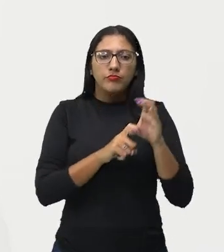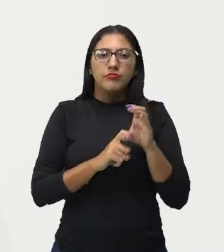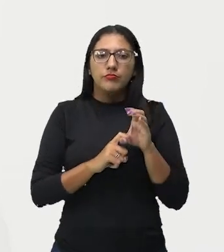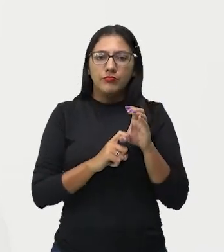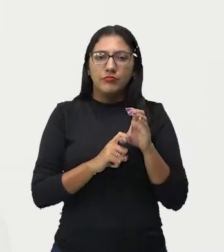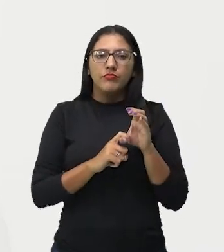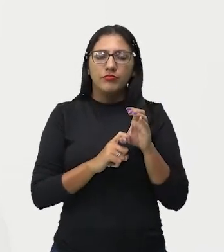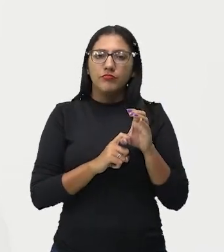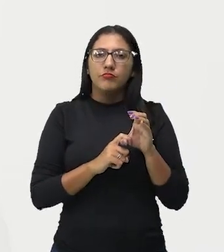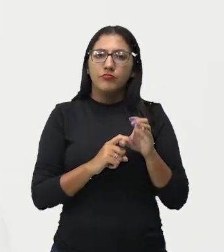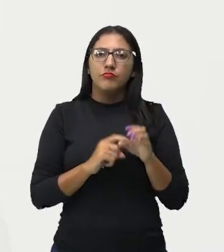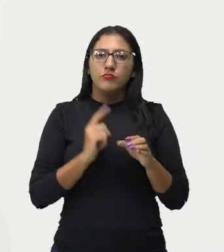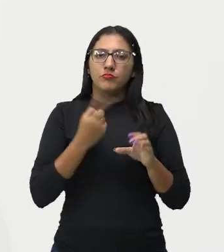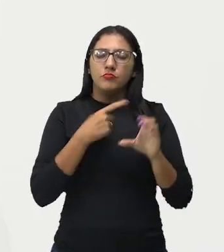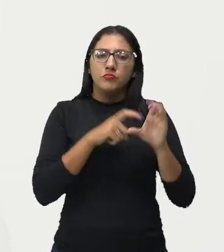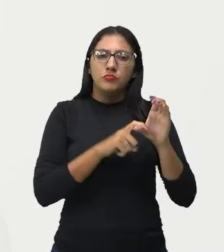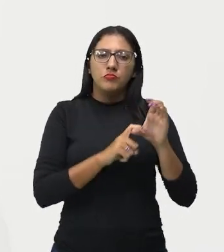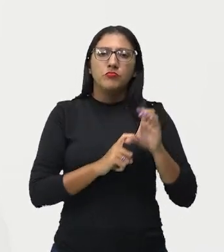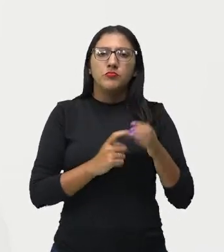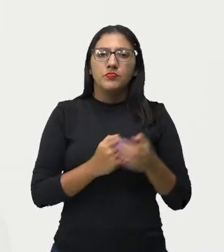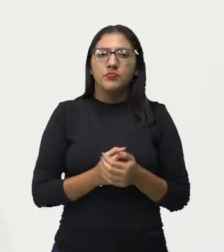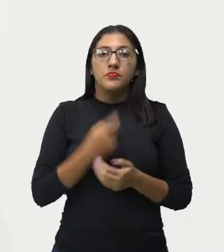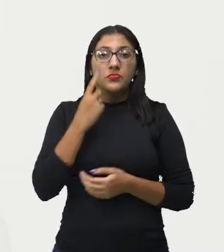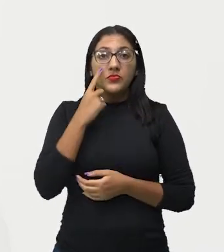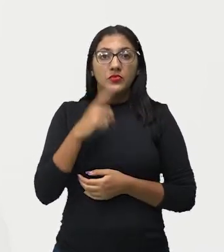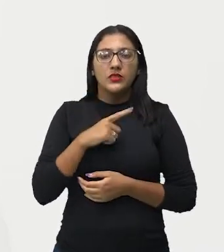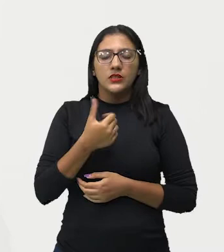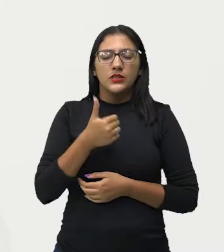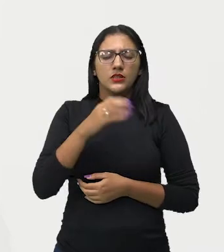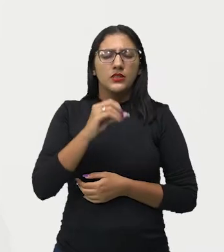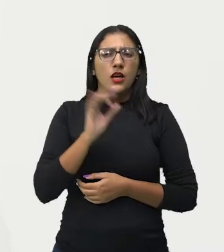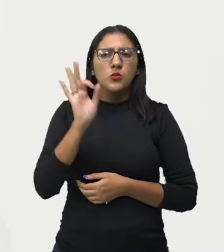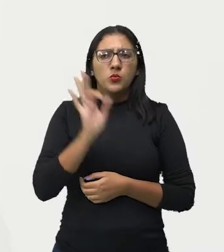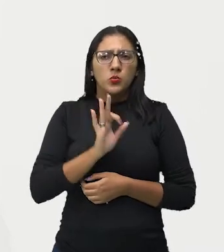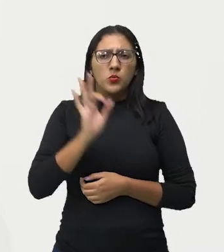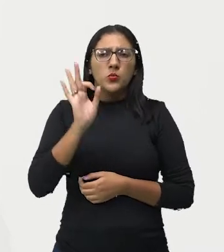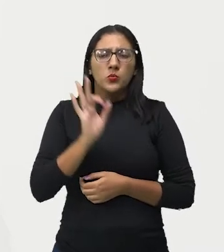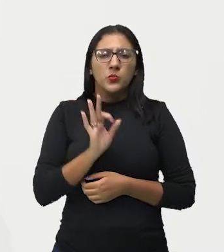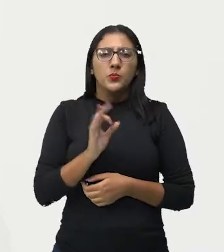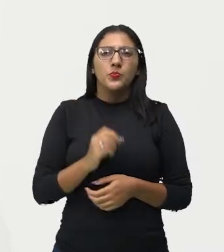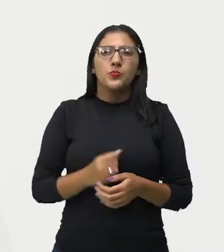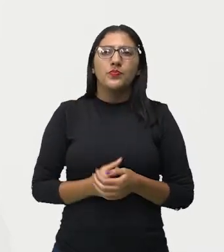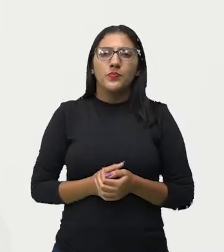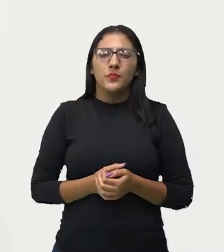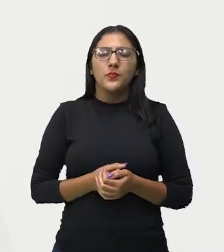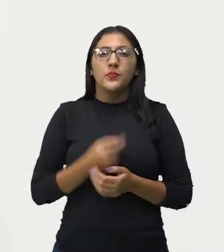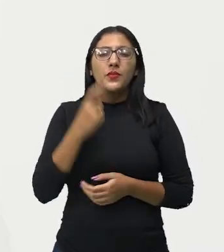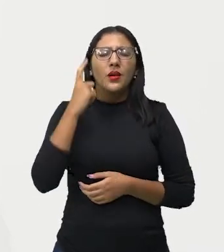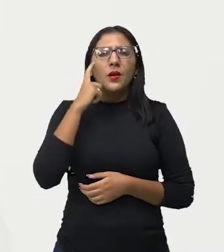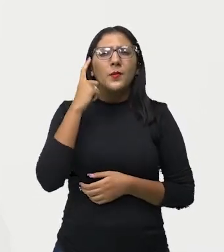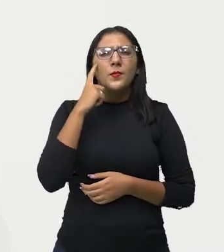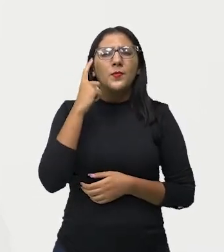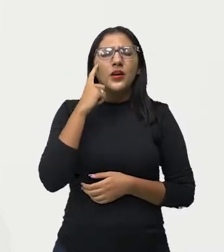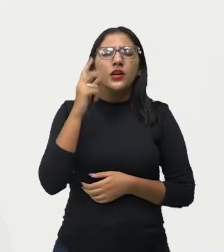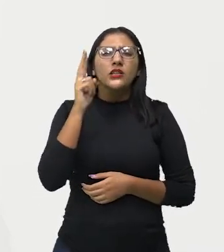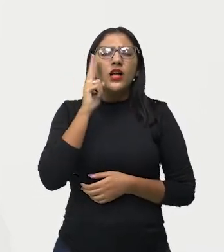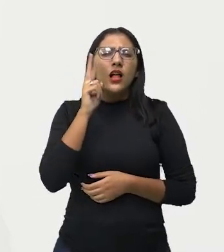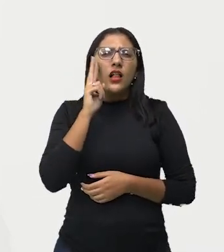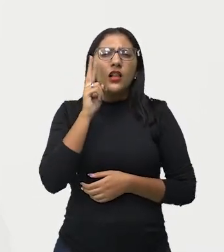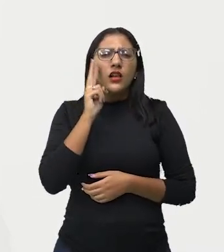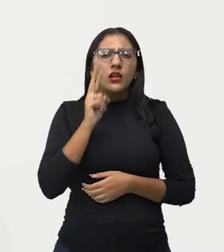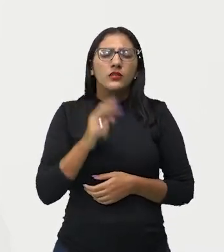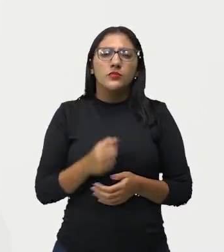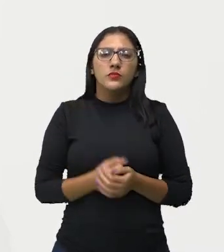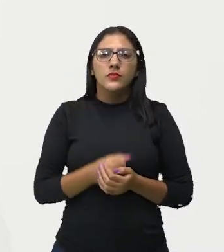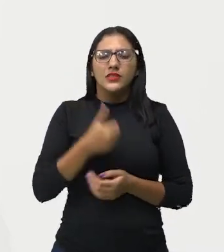Tá legal? R$1.000. A taxa é 10%. Aí, ó, pensa só comigo, relembra um pouquinho lá das nossas